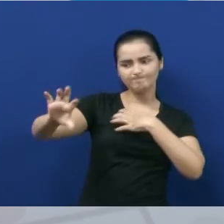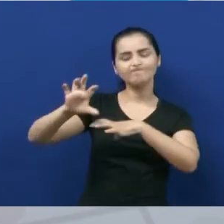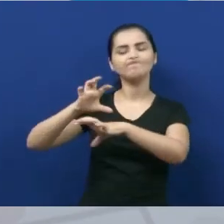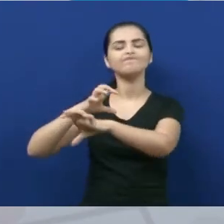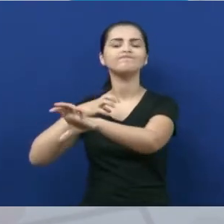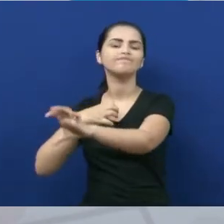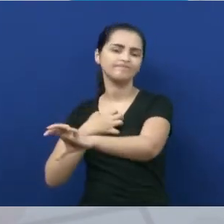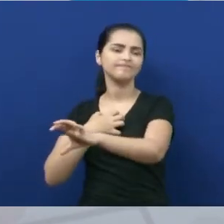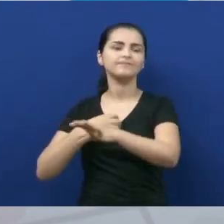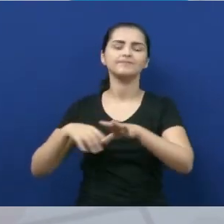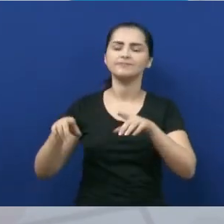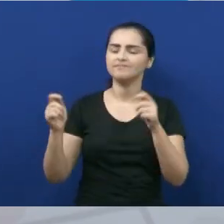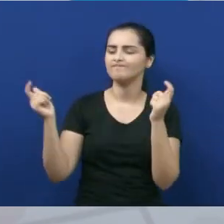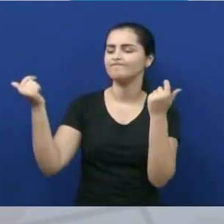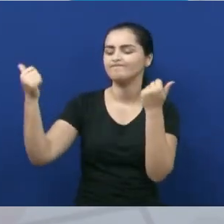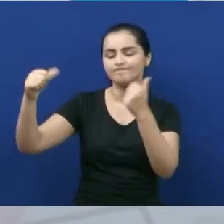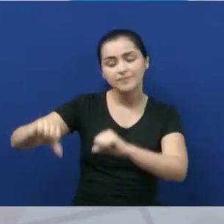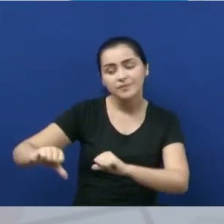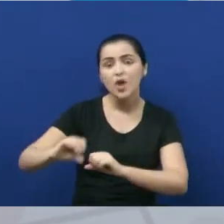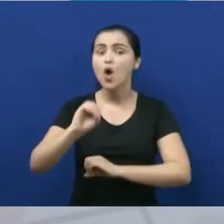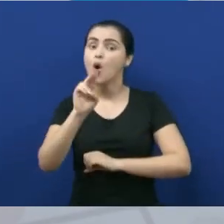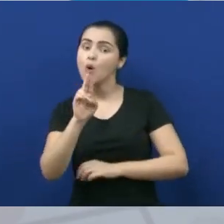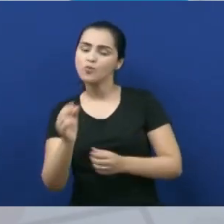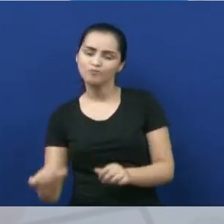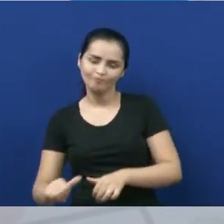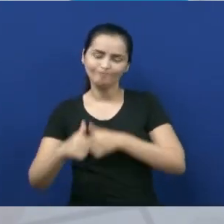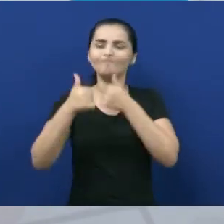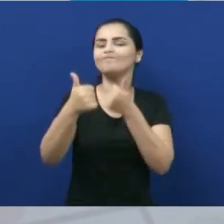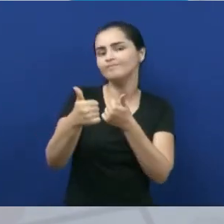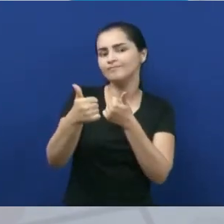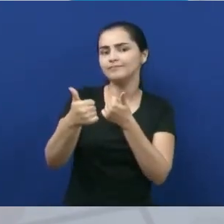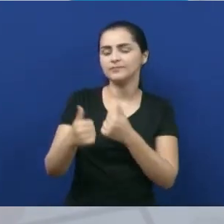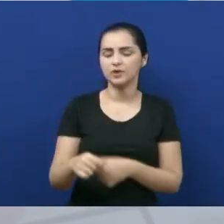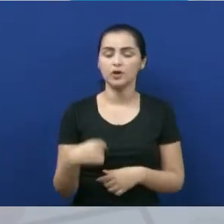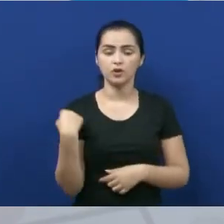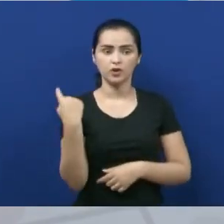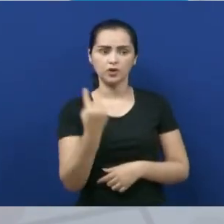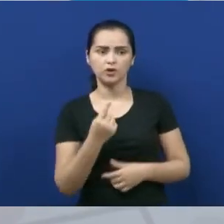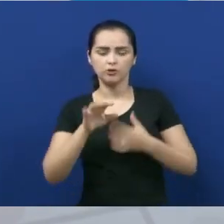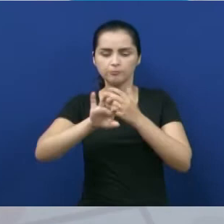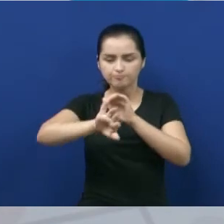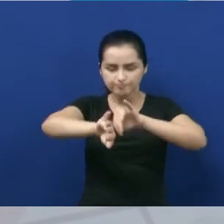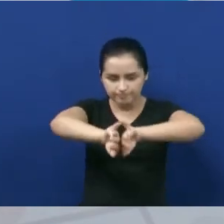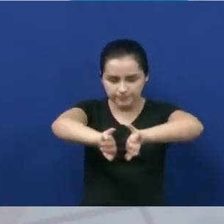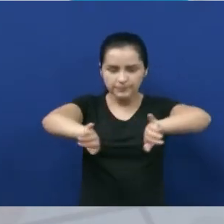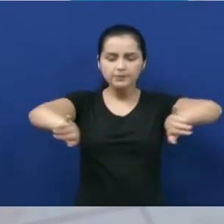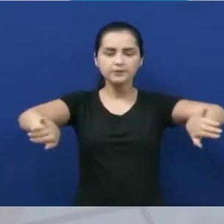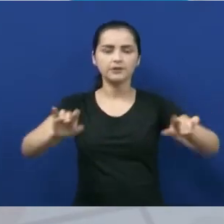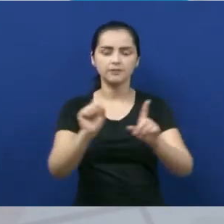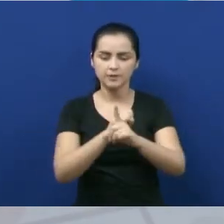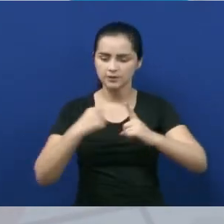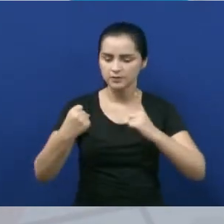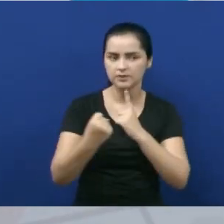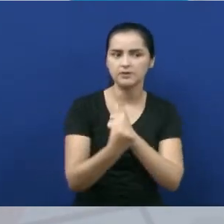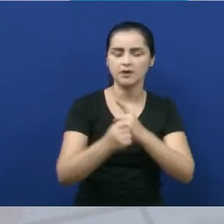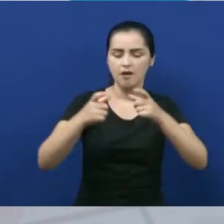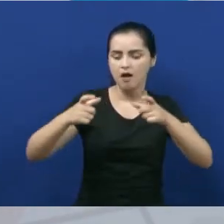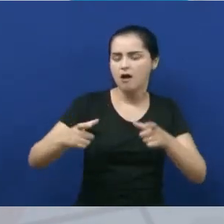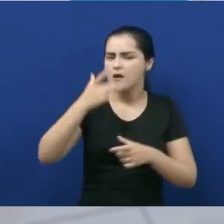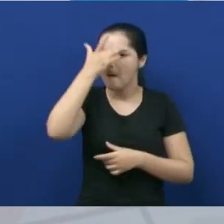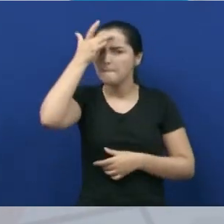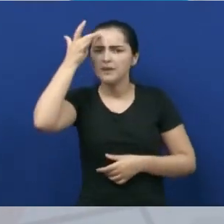negativa não que não estamos vivenciando hoje esse isolamento social as pessoas